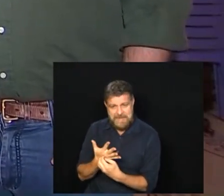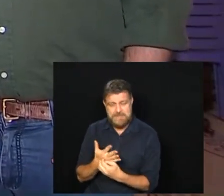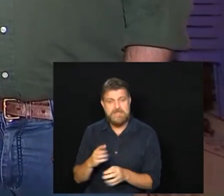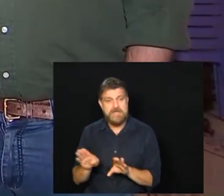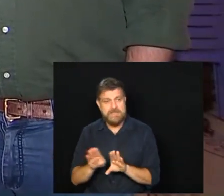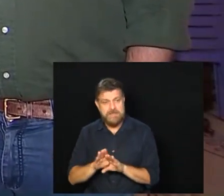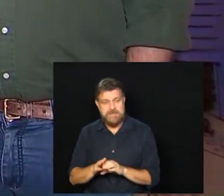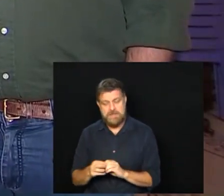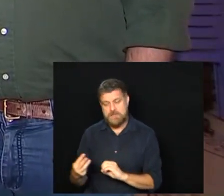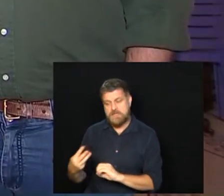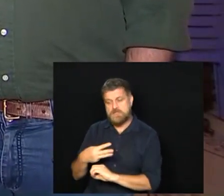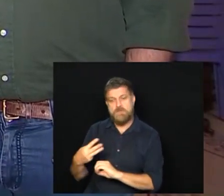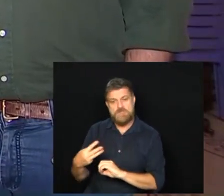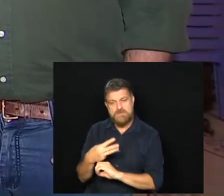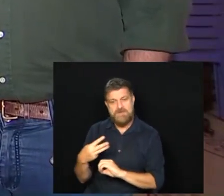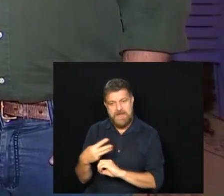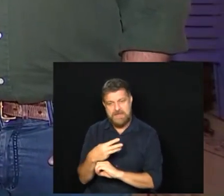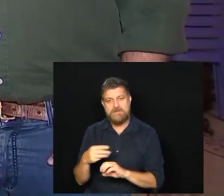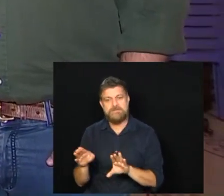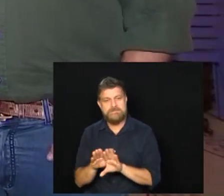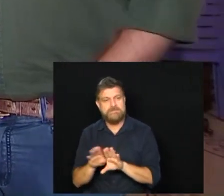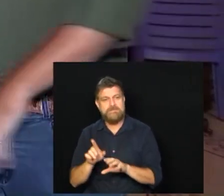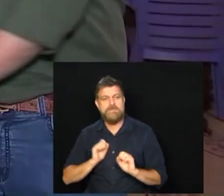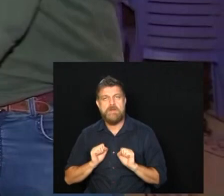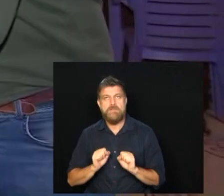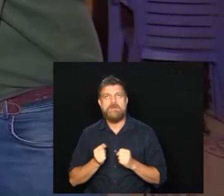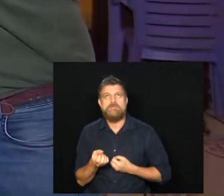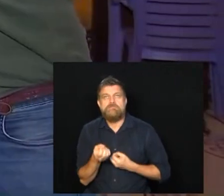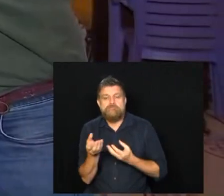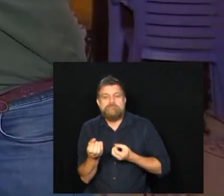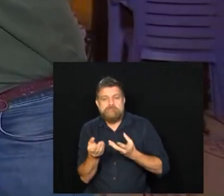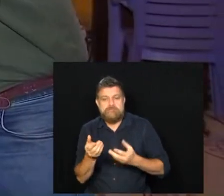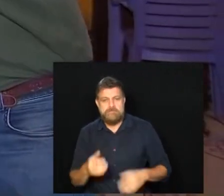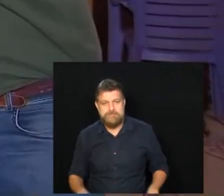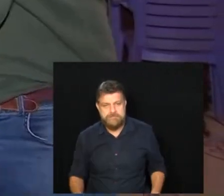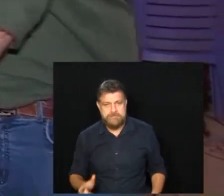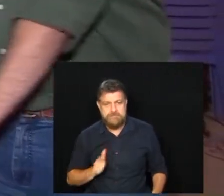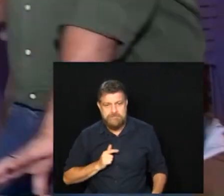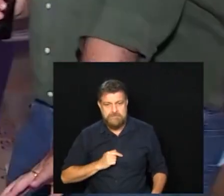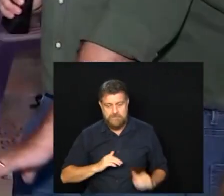no Spotify. O que mais que eu posso falar para vocês? Eu quero que você fale